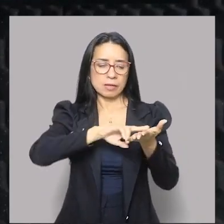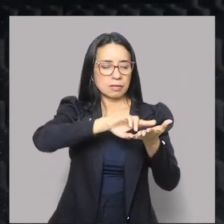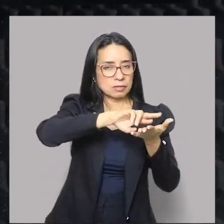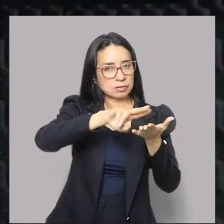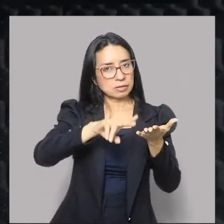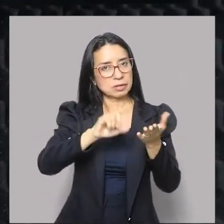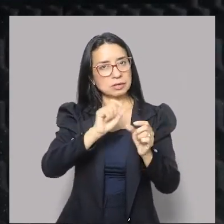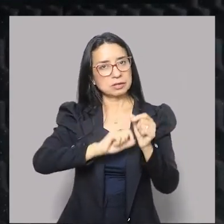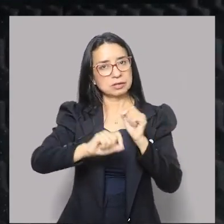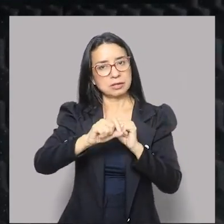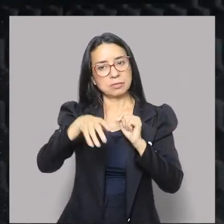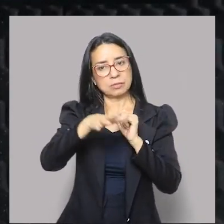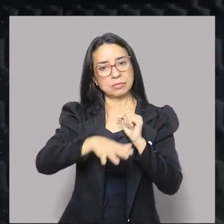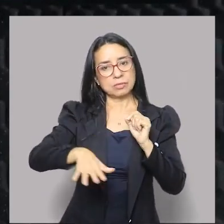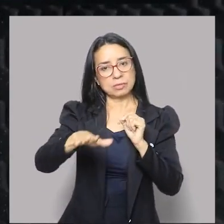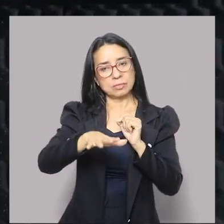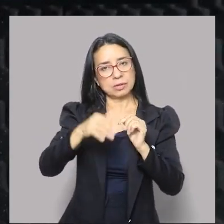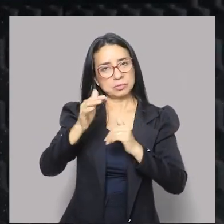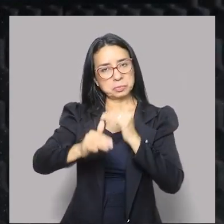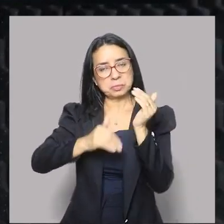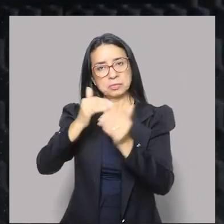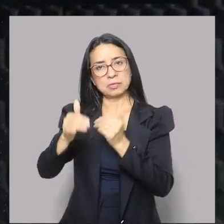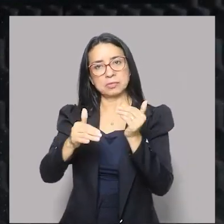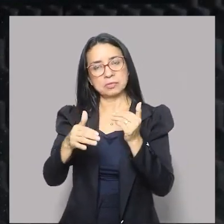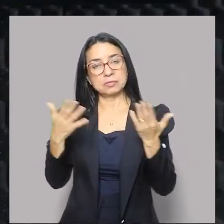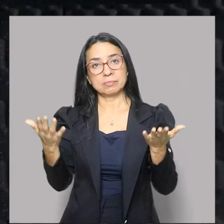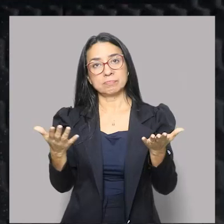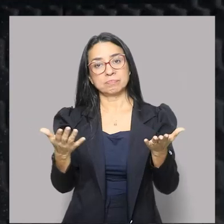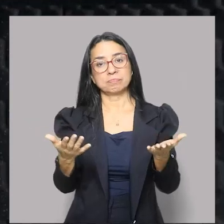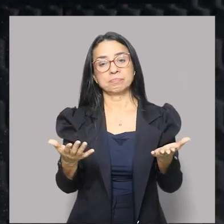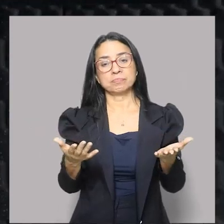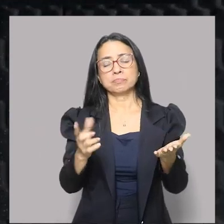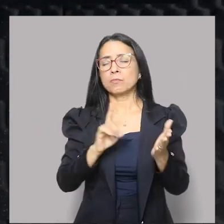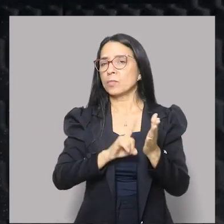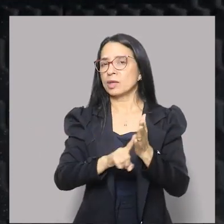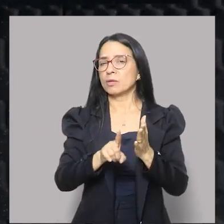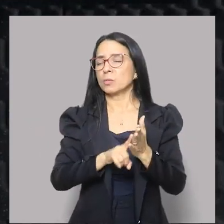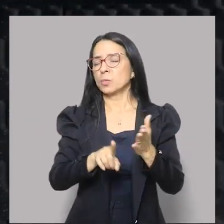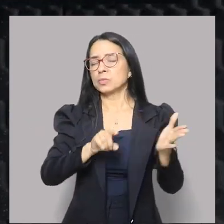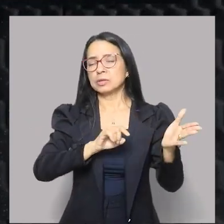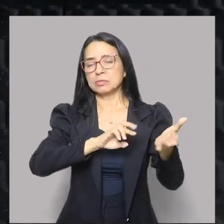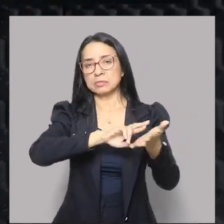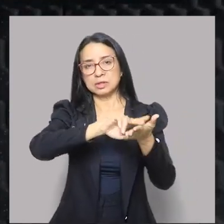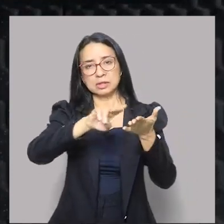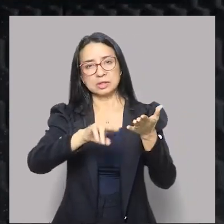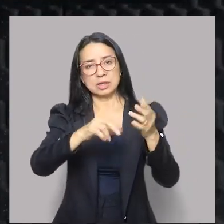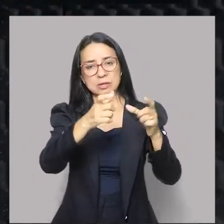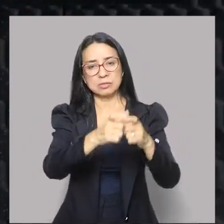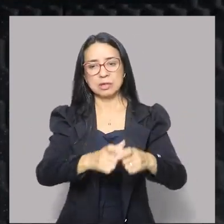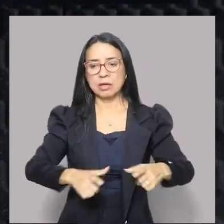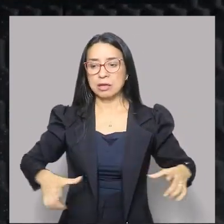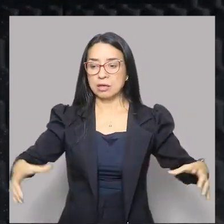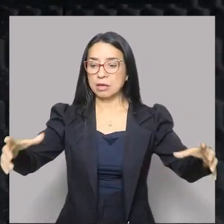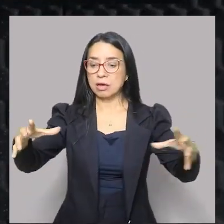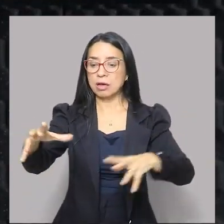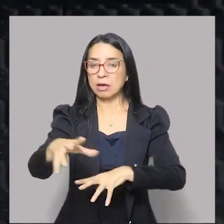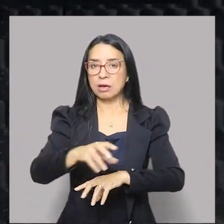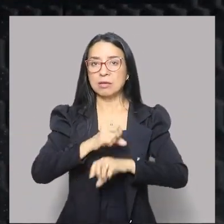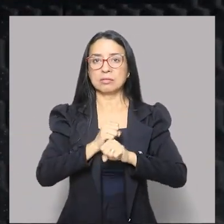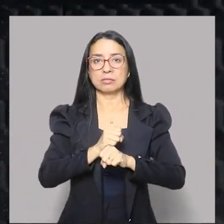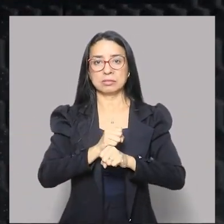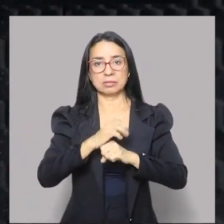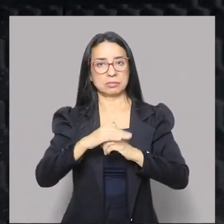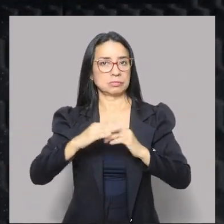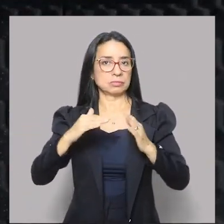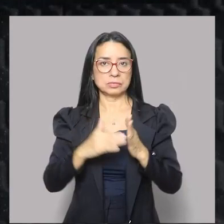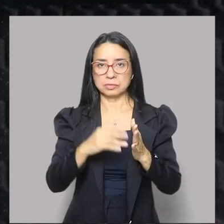que os espaços tenham sido evoluídos, mas será que esses desenhos têm abarcado, têm abrangido todas essas pessoas? Então é essa